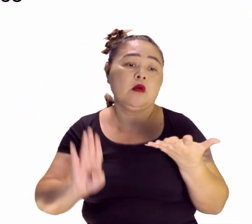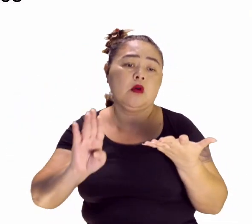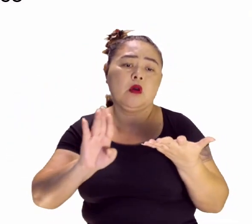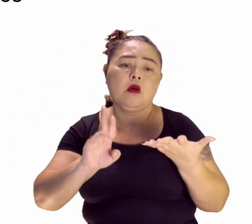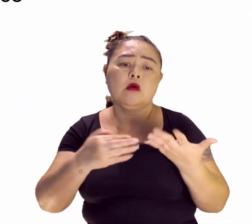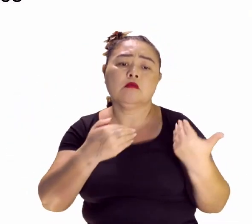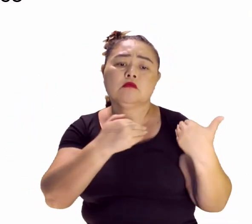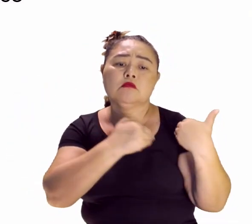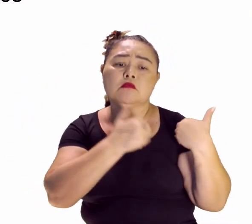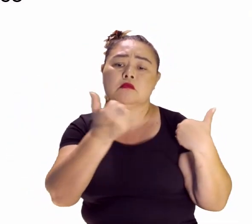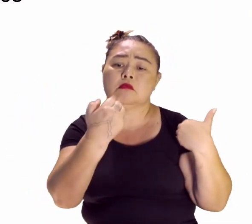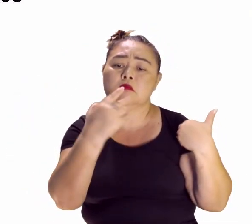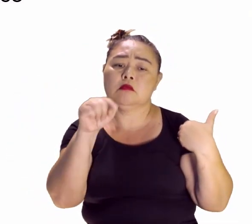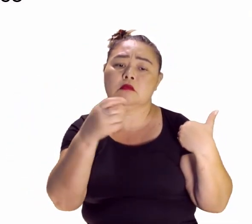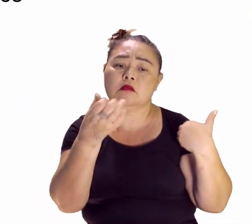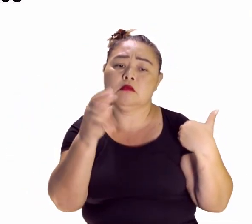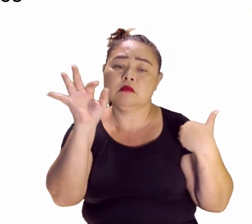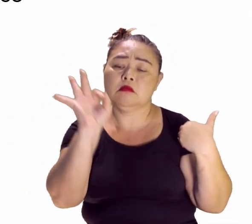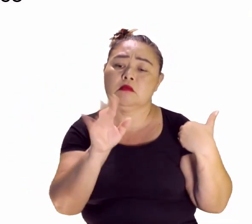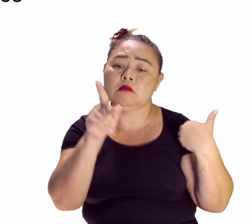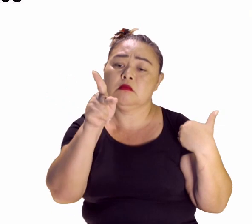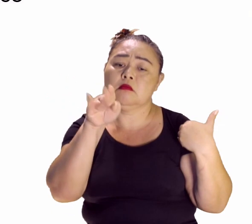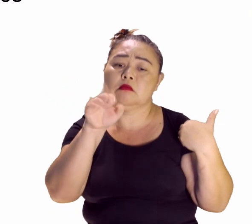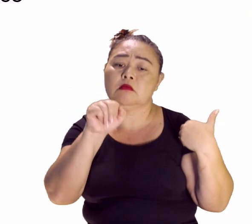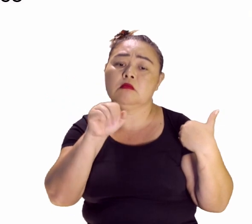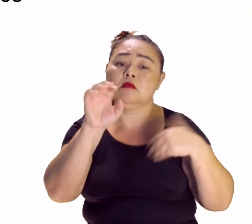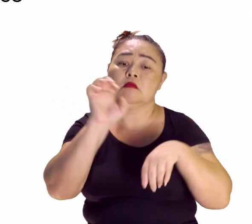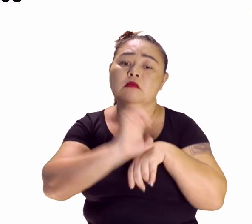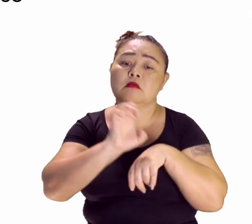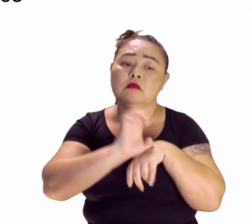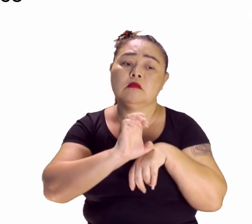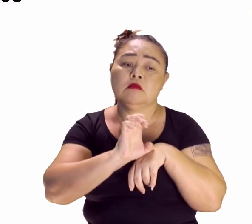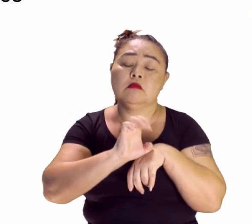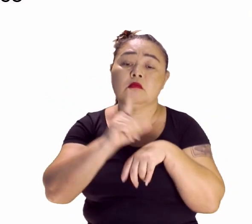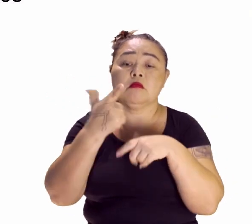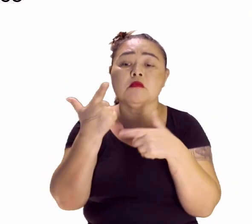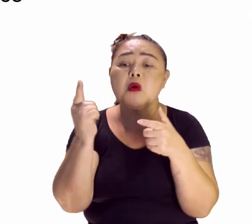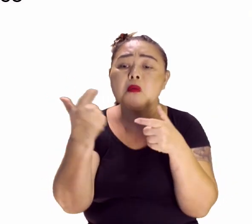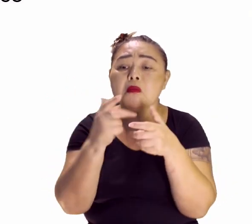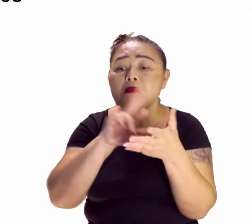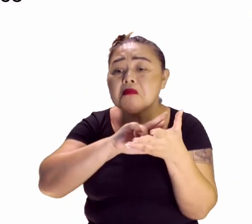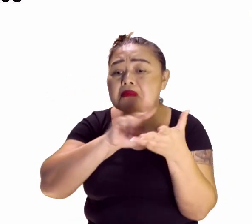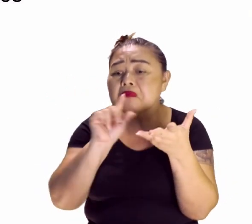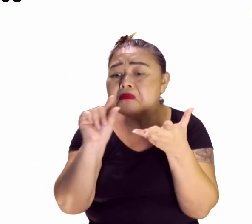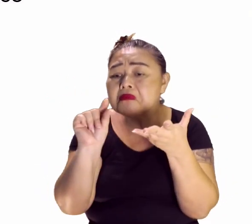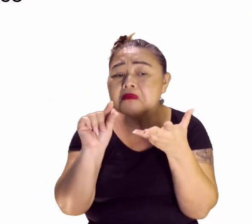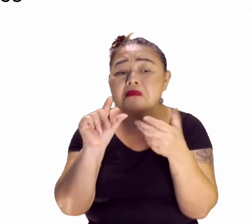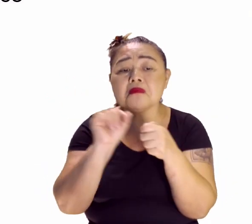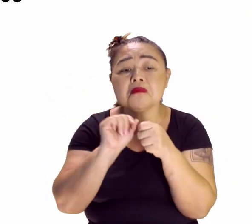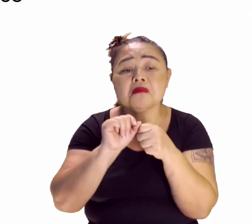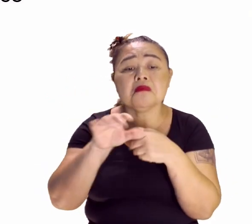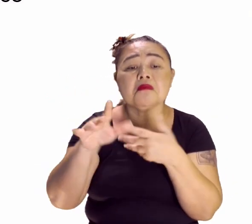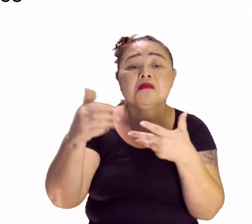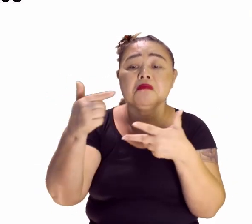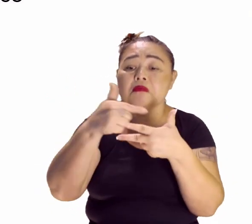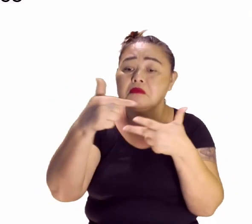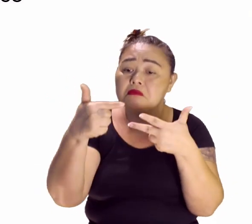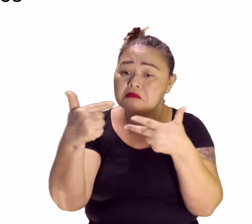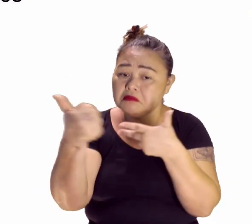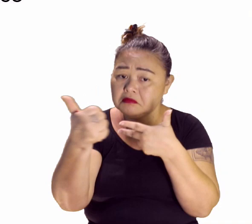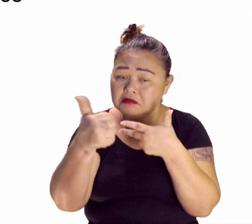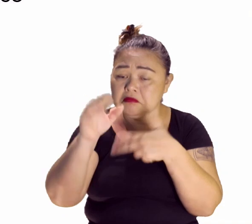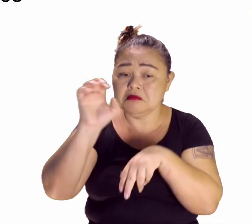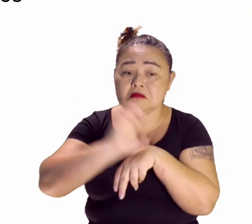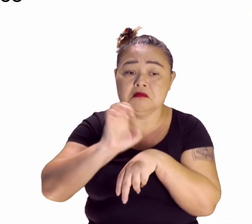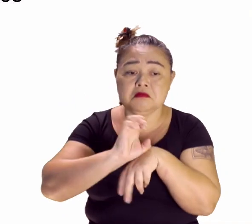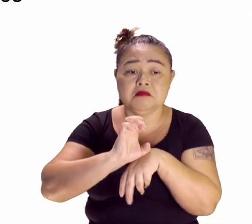é responsável por 14,6% do PIB e é pouco diversificada. É do setor primário no